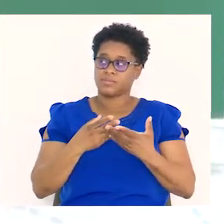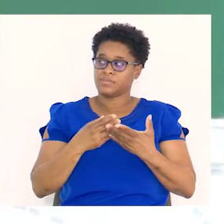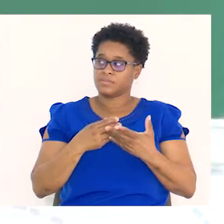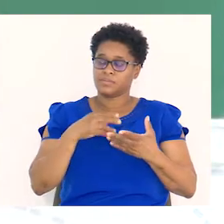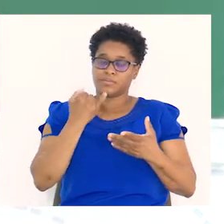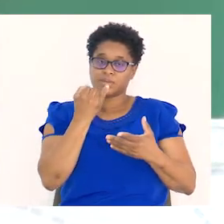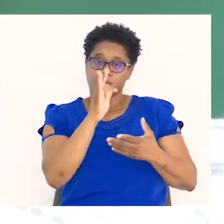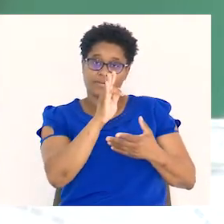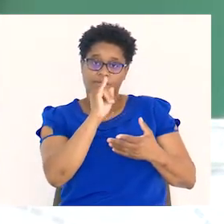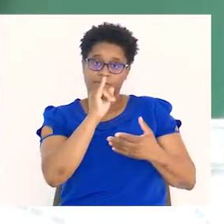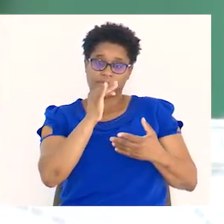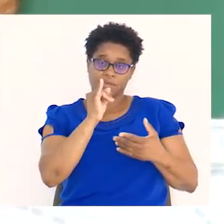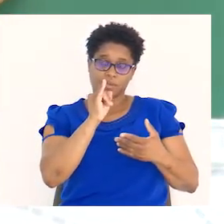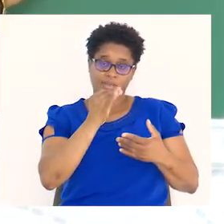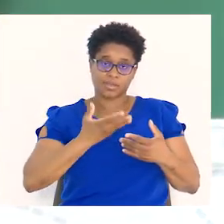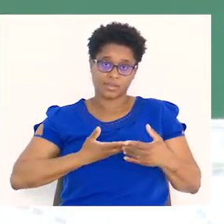Fidalgo.